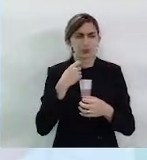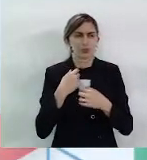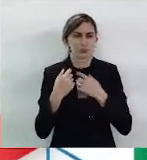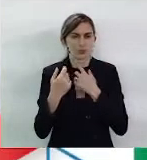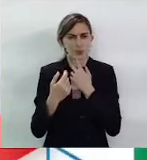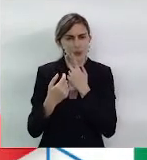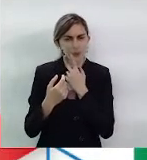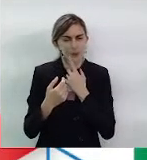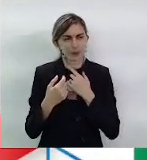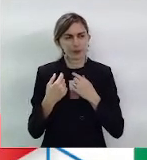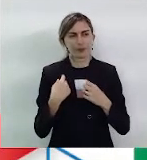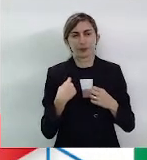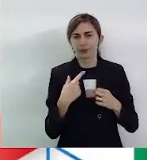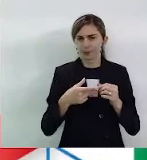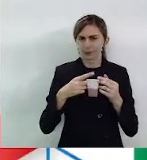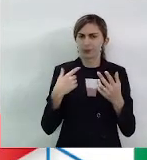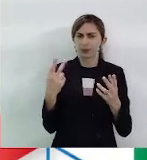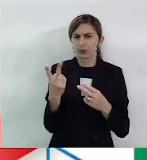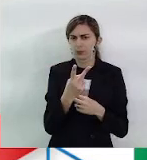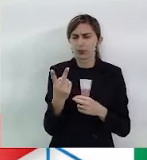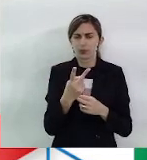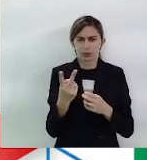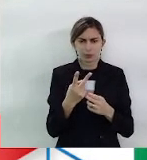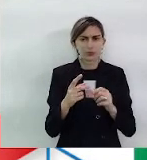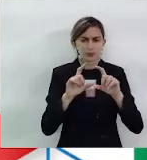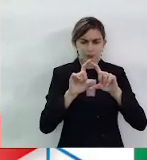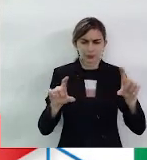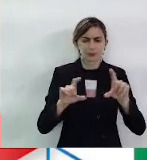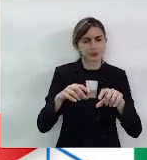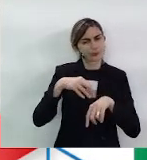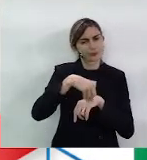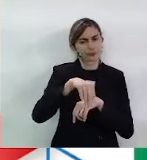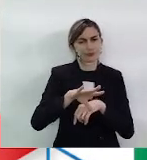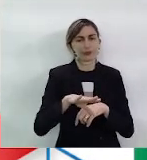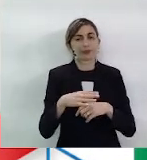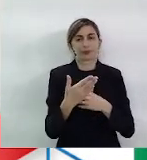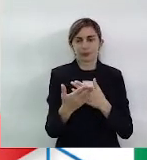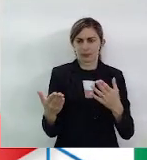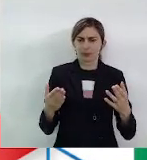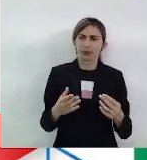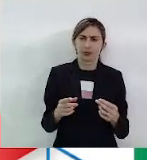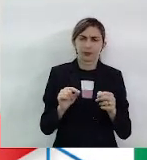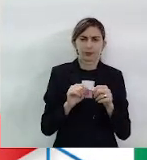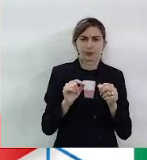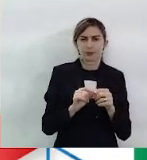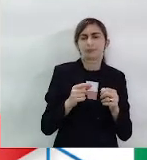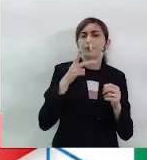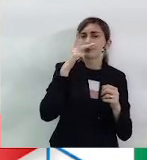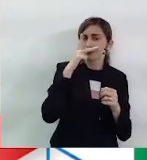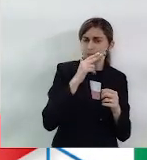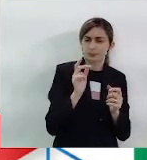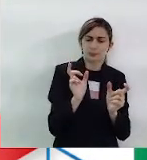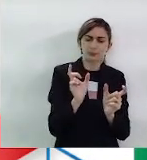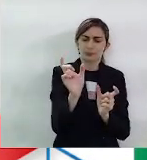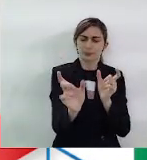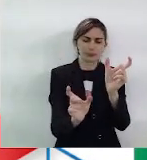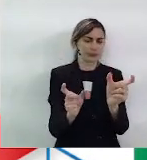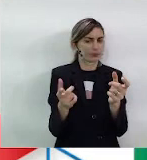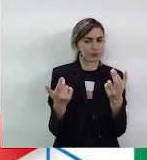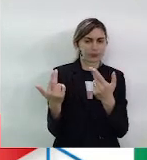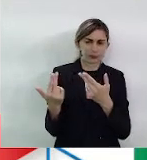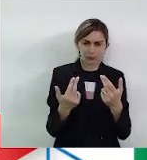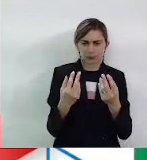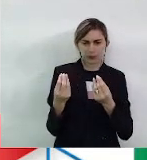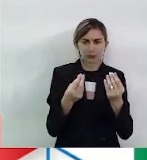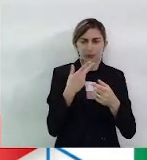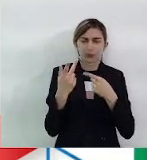falando para vocês, ó. Ambas essas orações que eu citei para vocês anteriormente, elas são compostas pelas mesmas palavras, como eu tinha